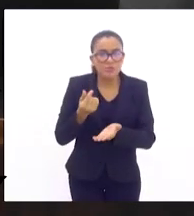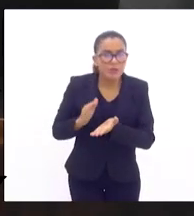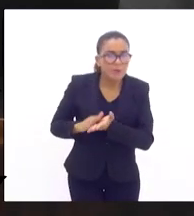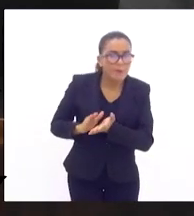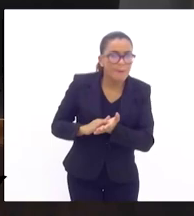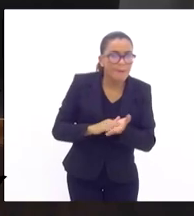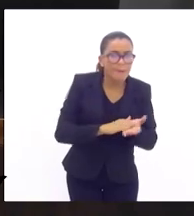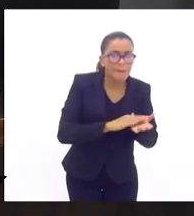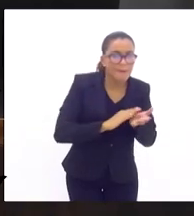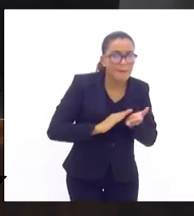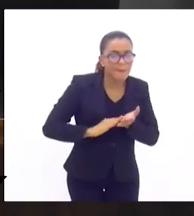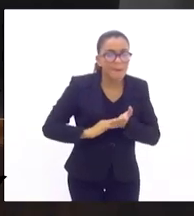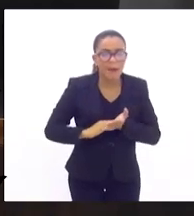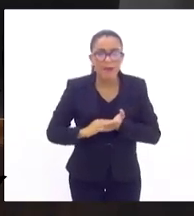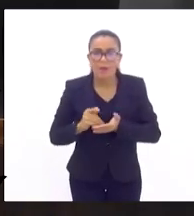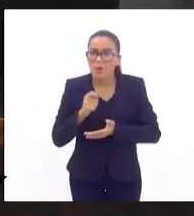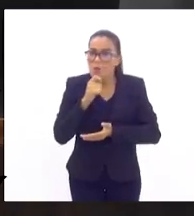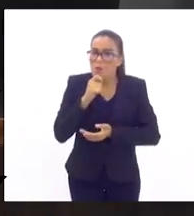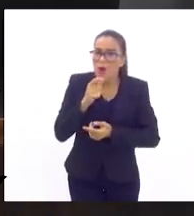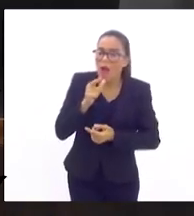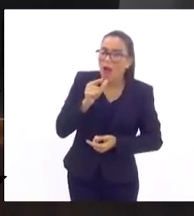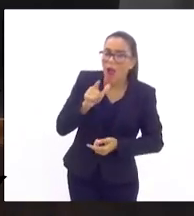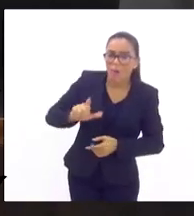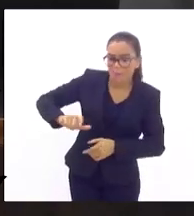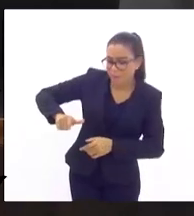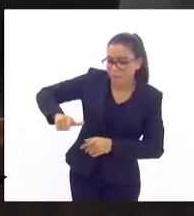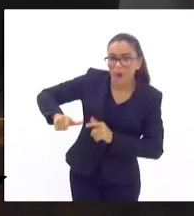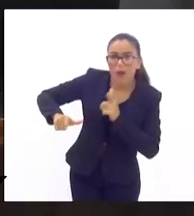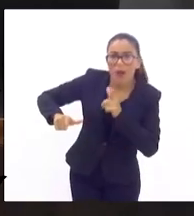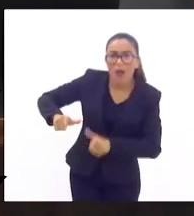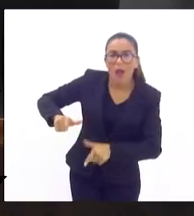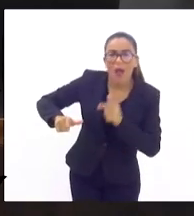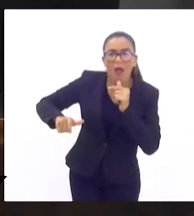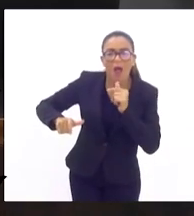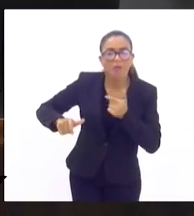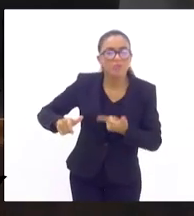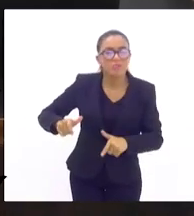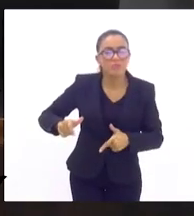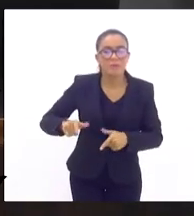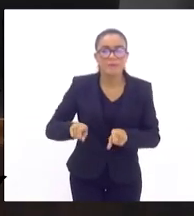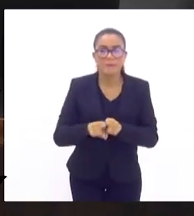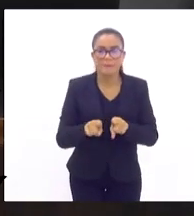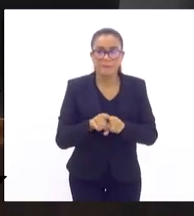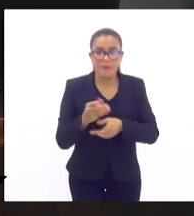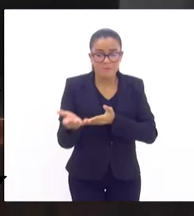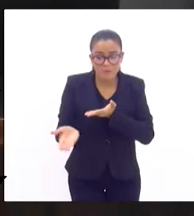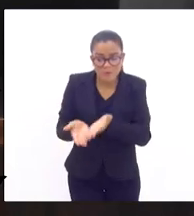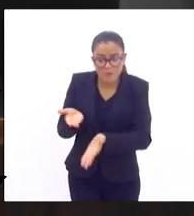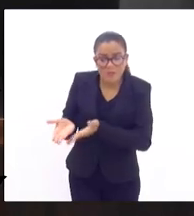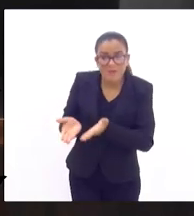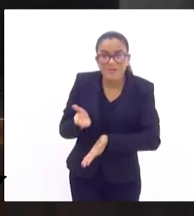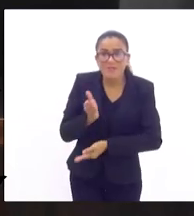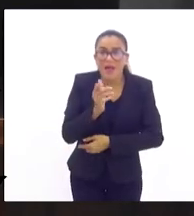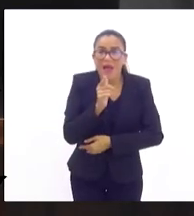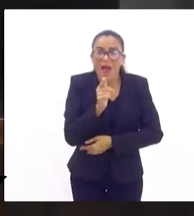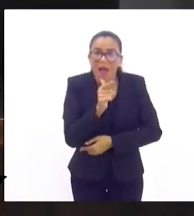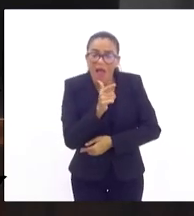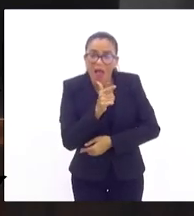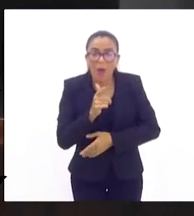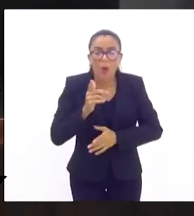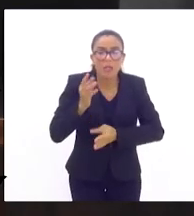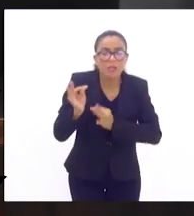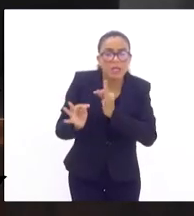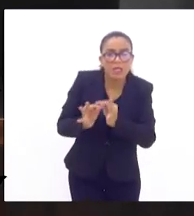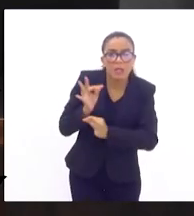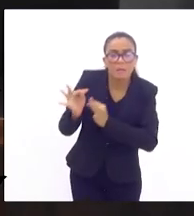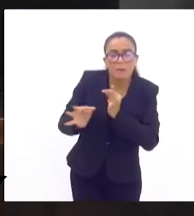sem nem terem a sua água, serem cobradas sem terem sequer o serviço de esgoto tratado. Em Magé,